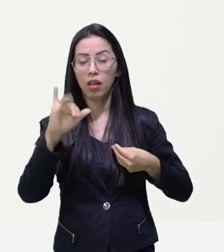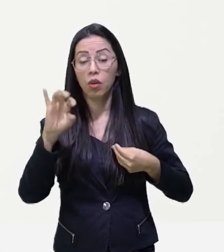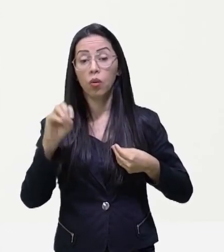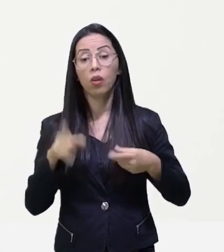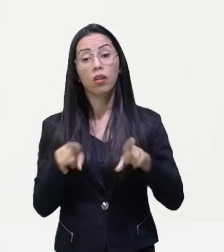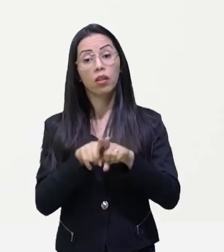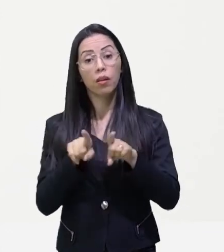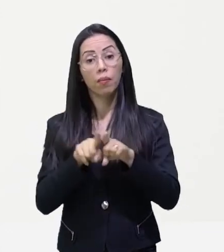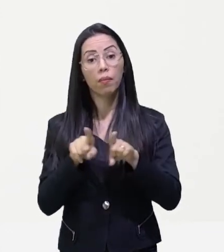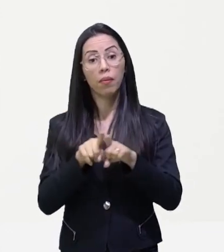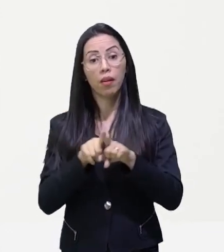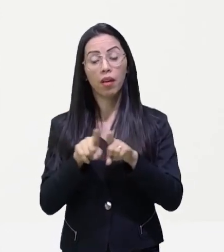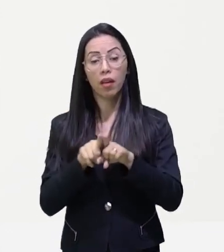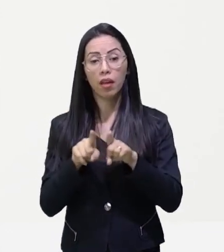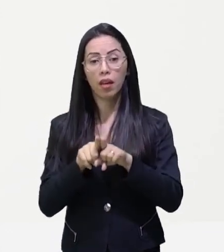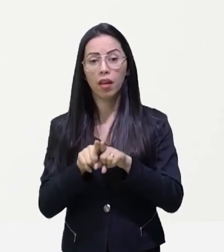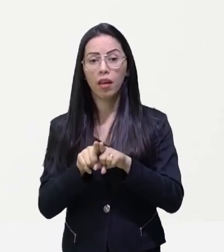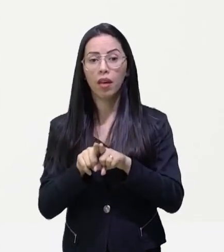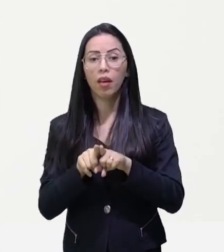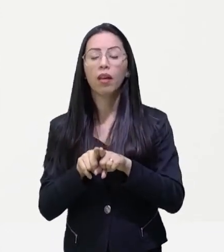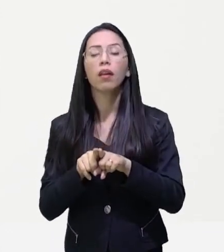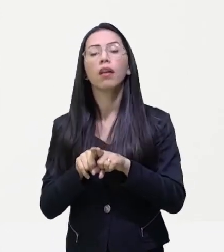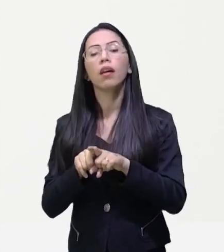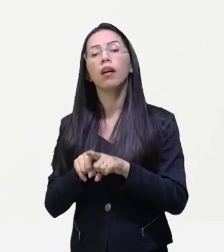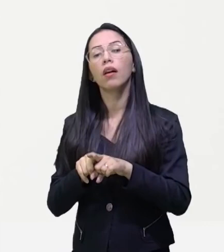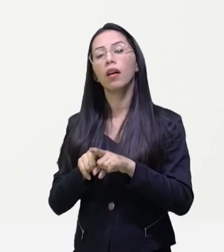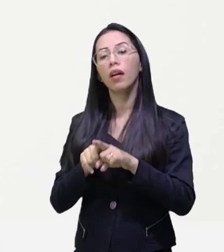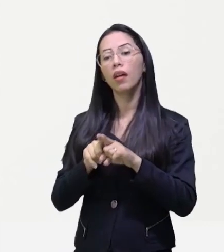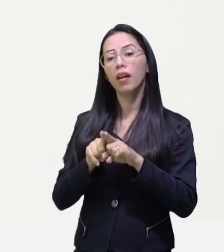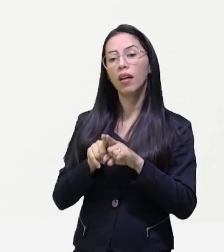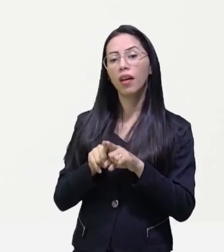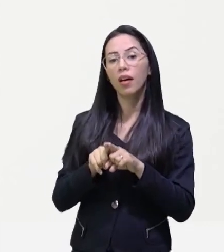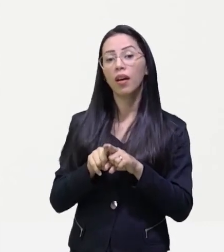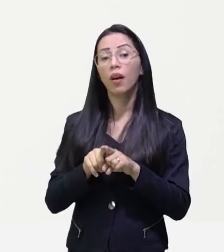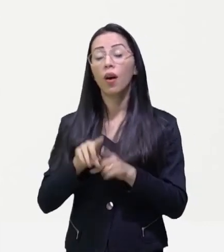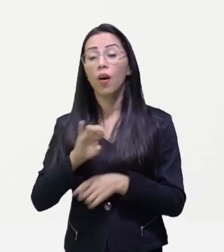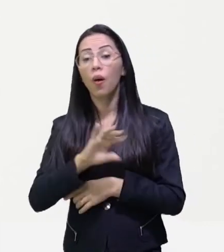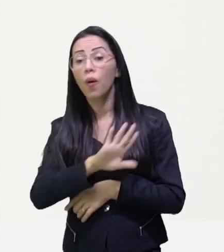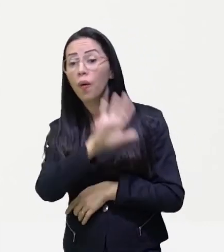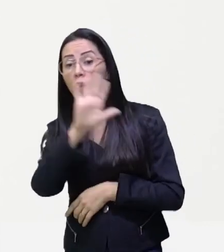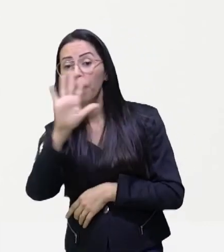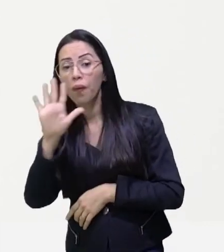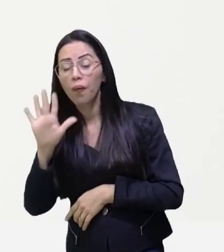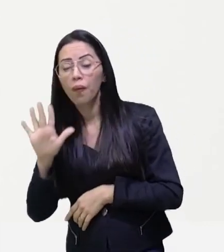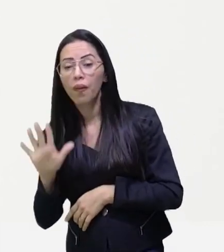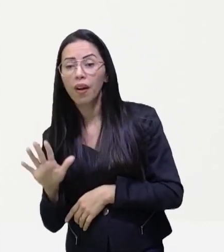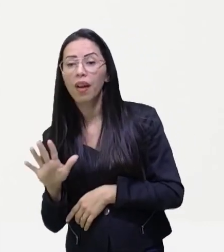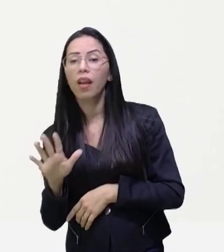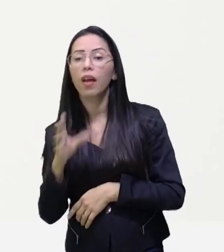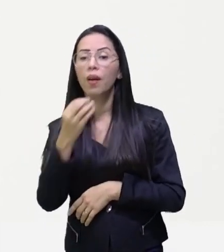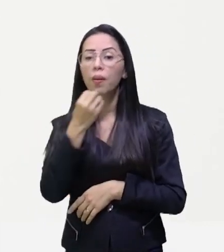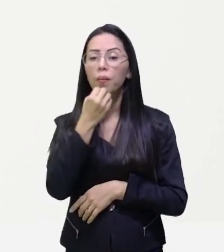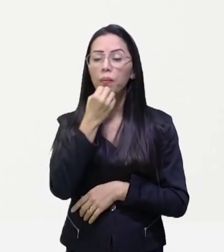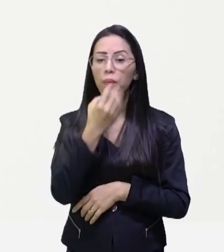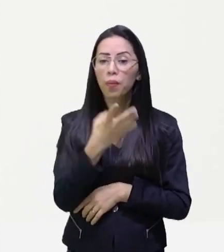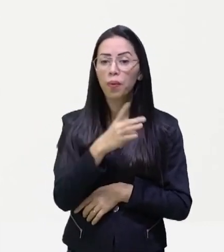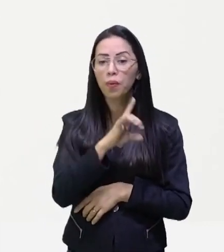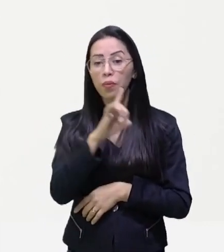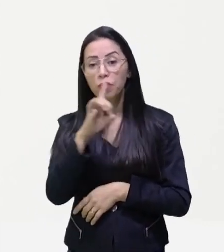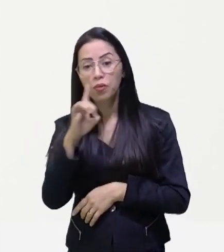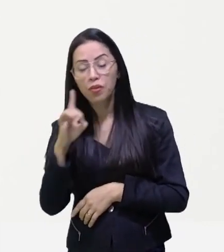saudação, o que que pode ser uma saudação? Olá, querida, tudo bem? Bom dia,